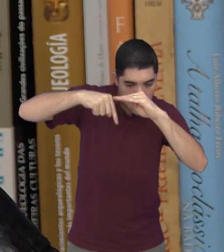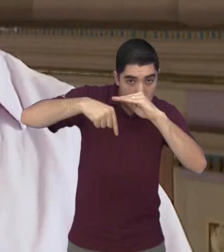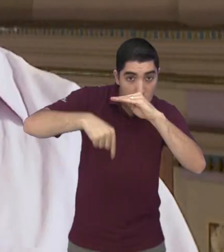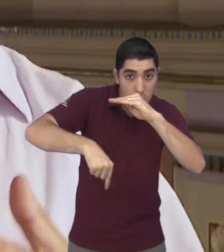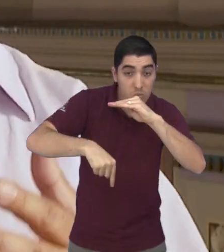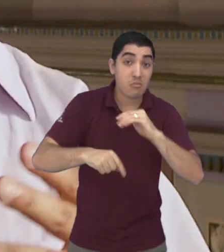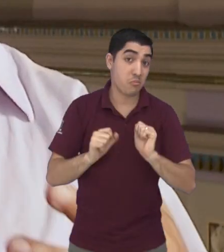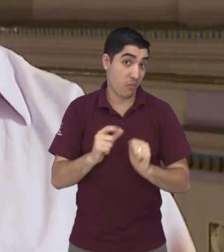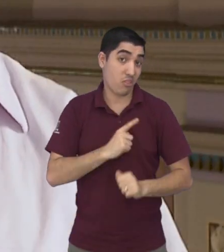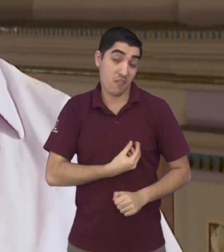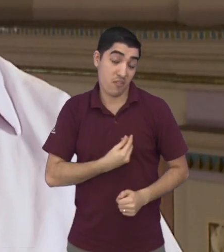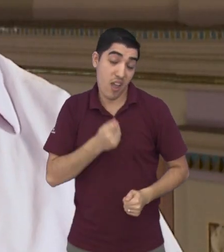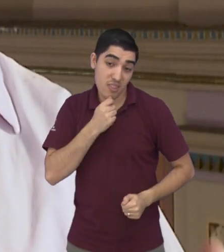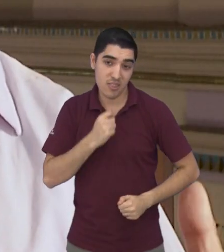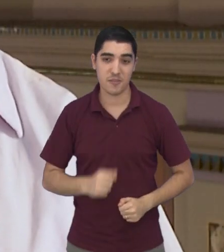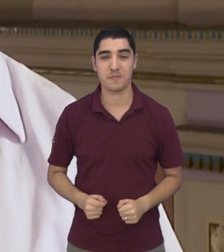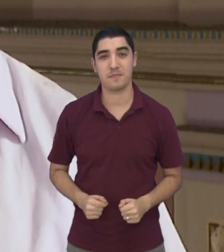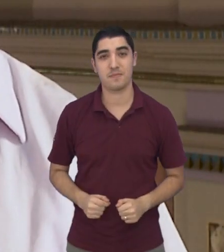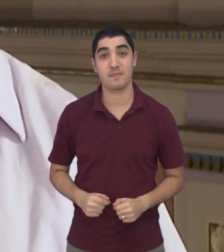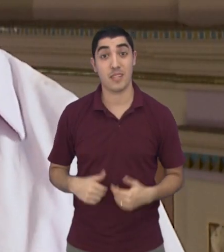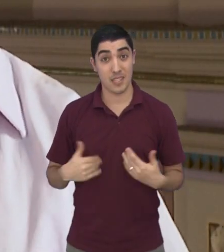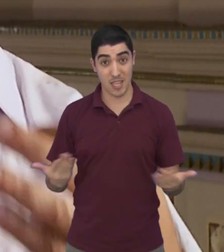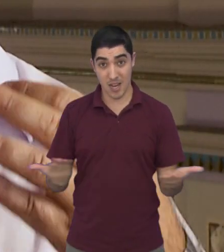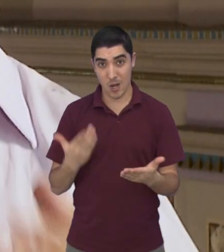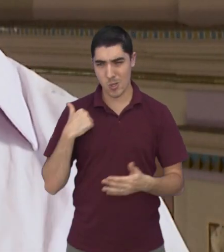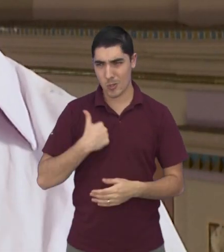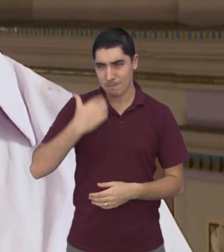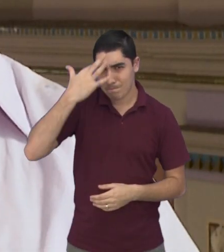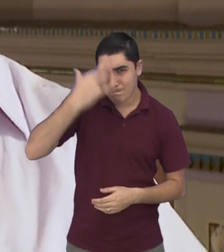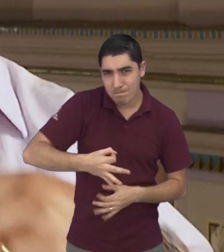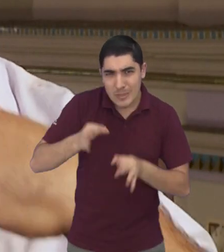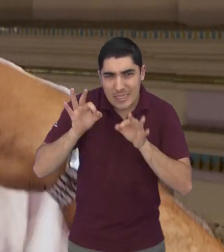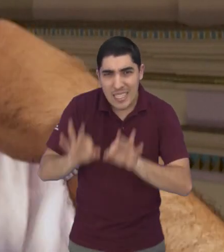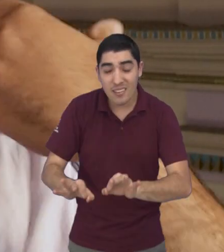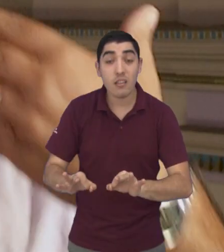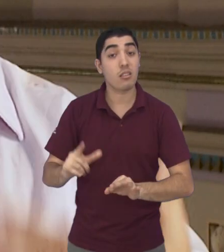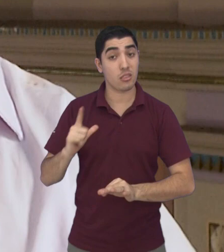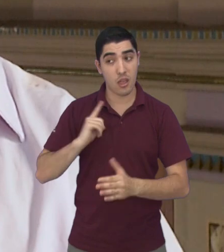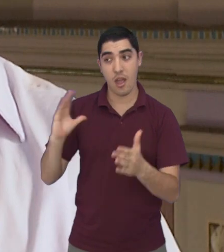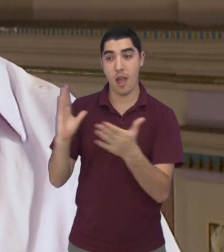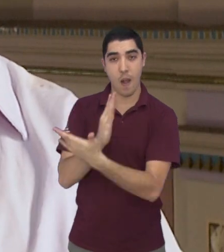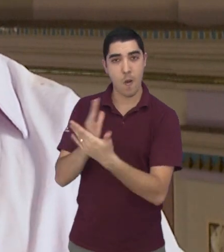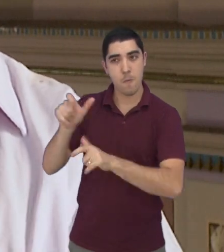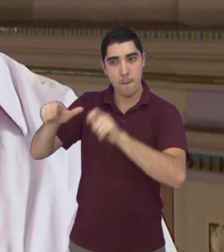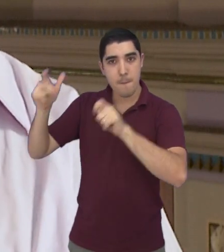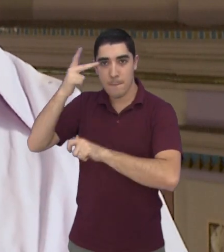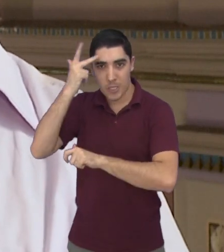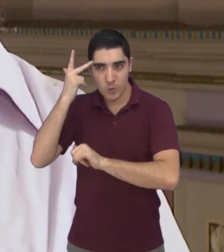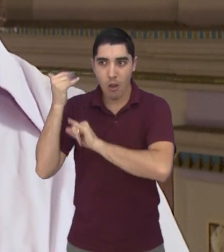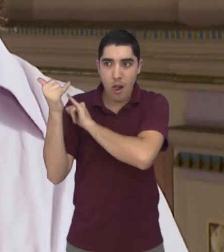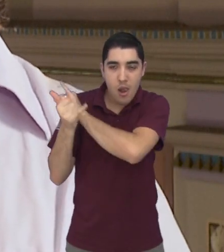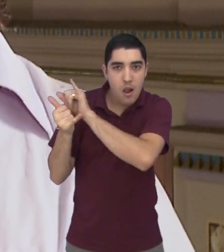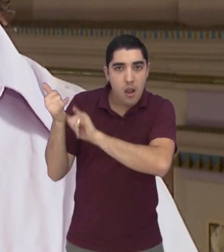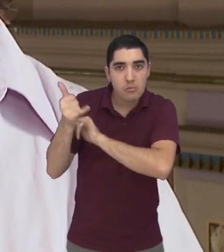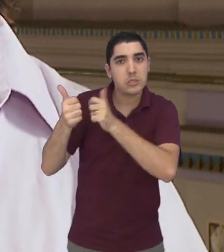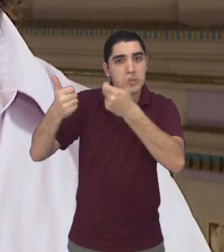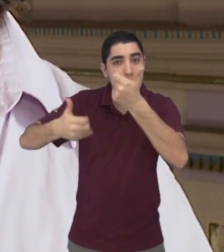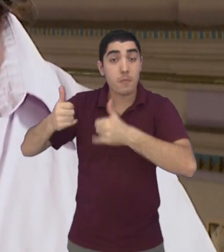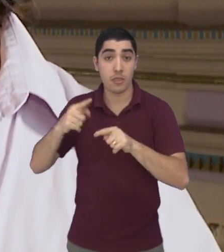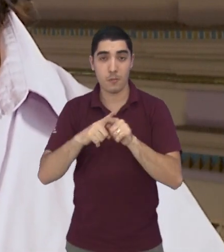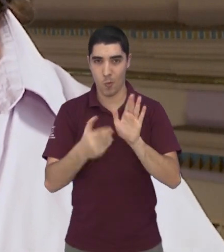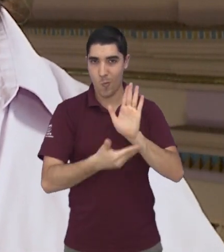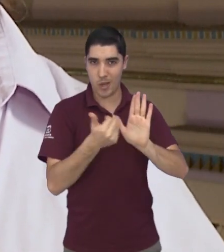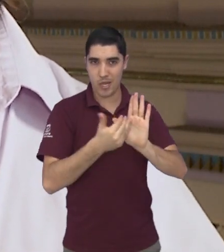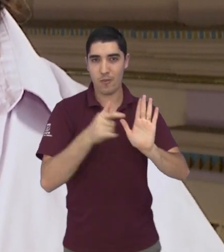dentro. Para nós termos essa certeza, tem alguns depoimentos de pessoas, o próprio Altino Bodesan,